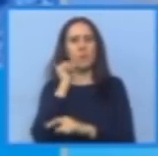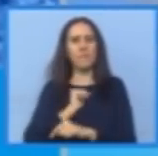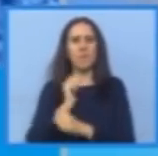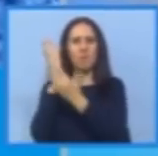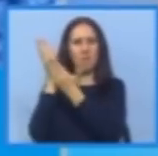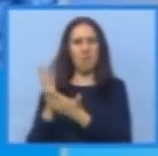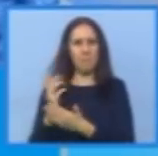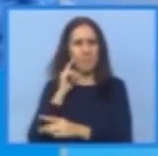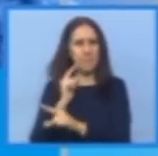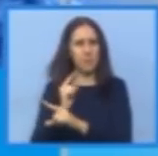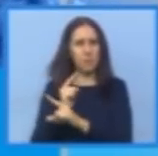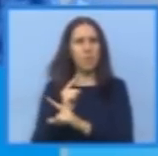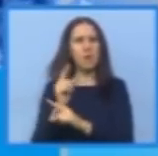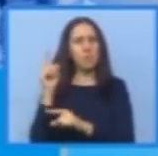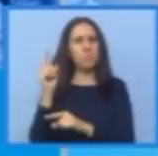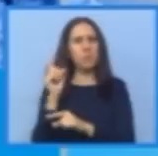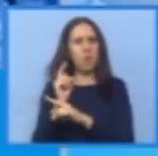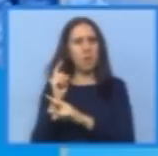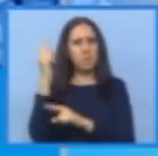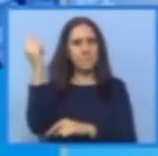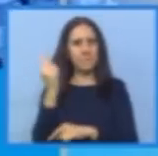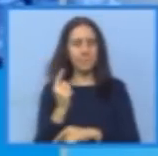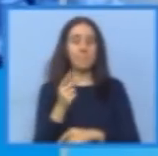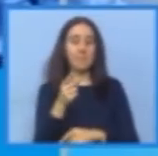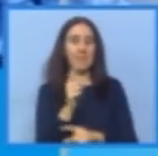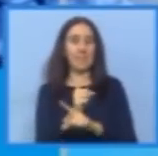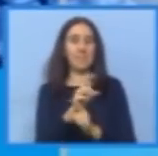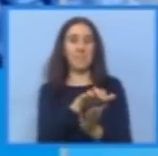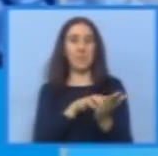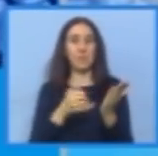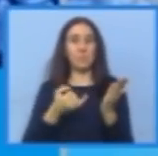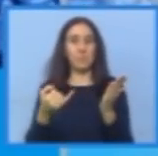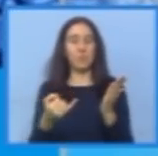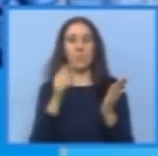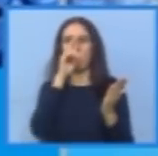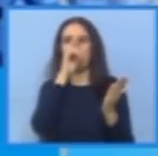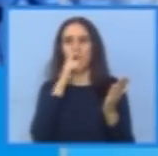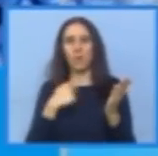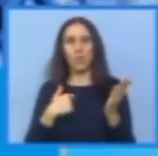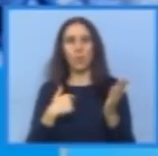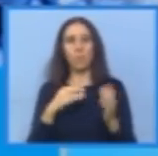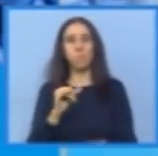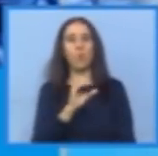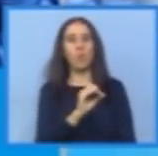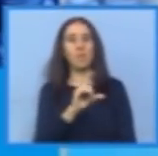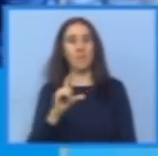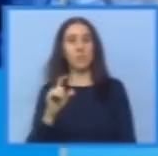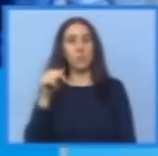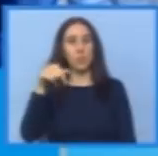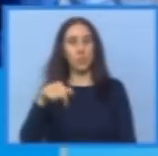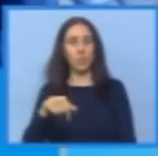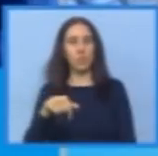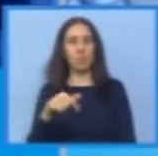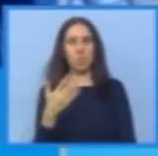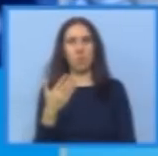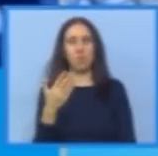mesmo assim tu continuas a descer. E depois sim, vem esse texto. Eu lembro-me que quando estava nos Olivais Sul,